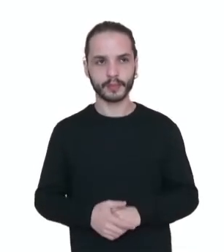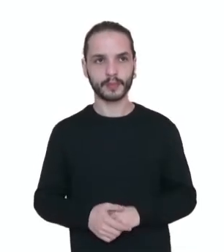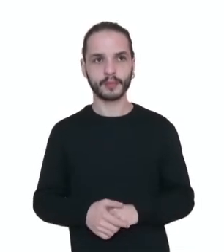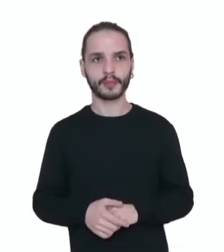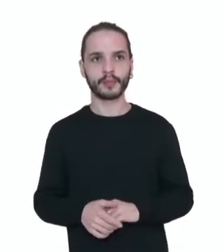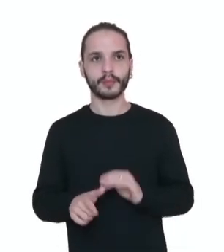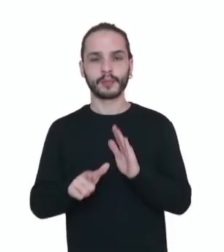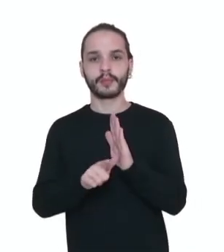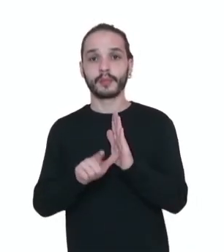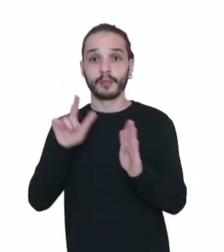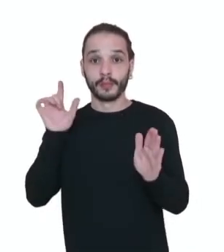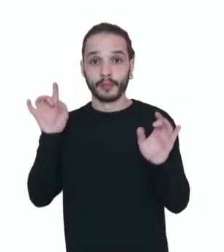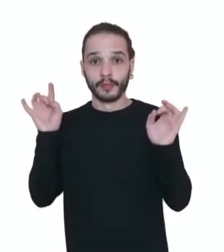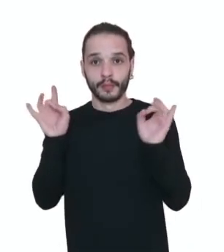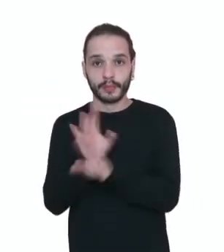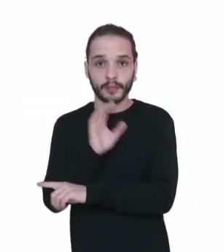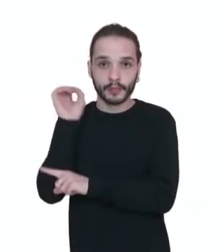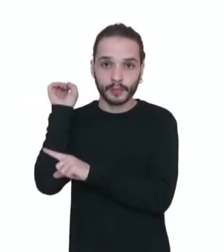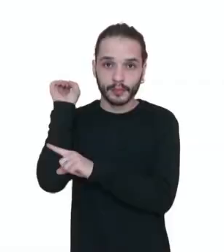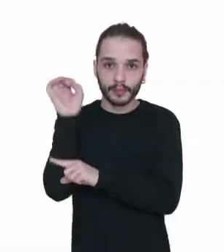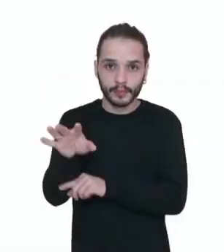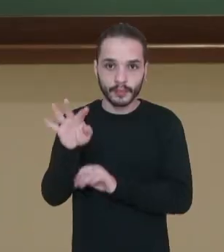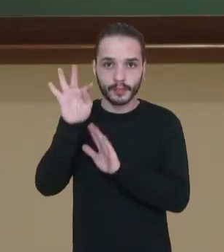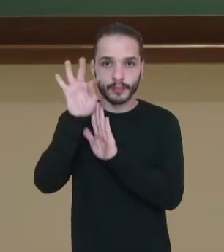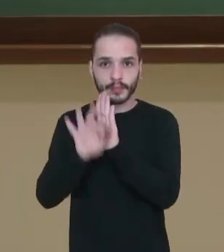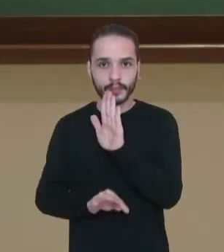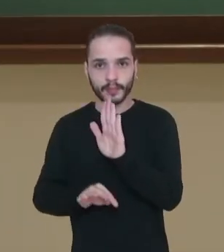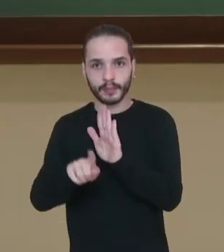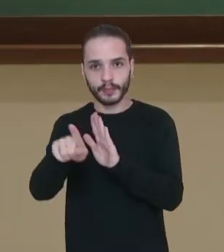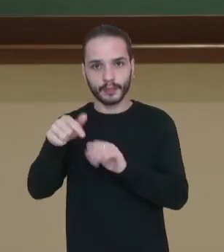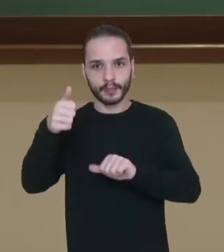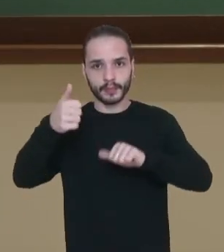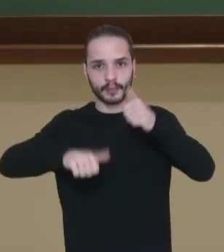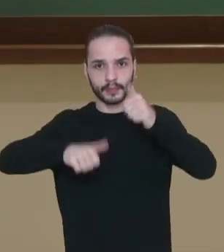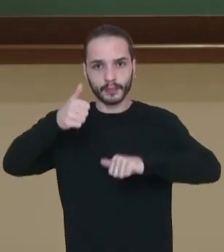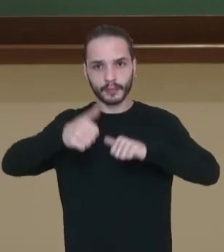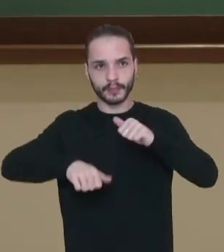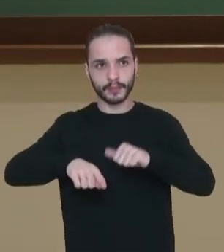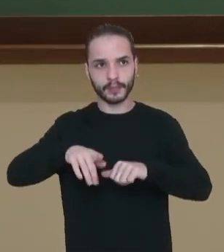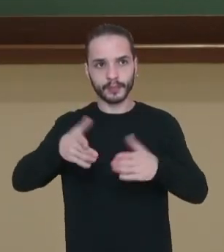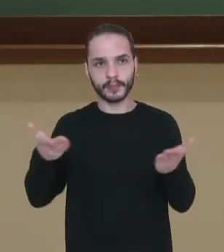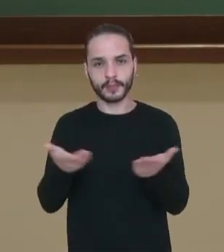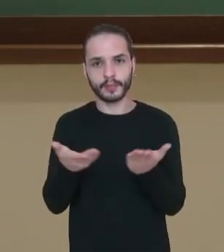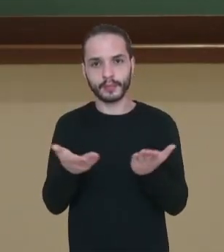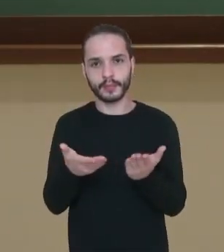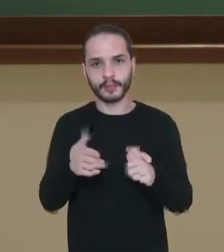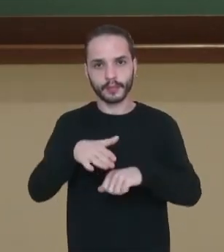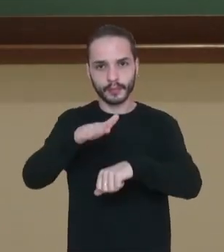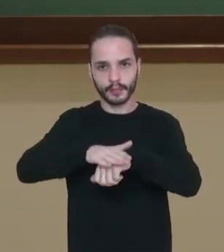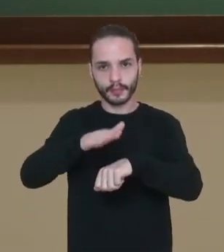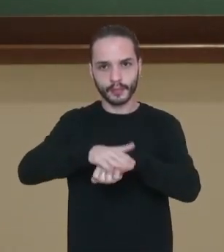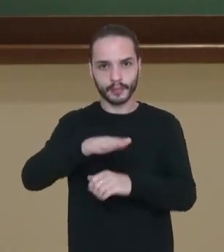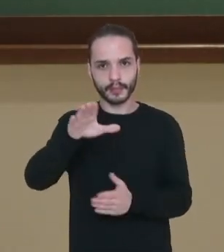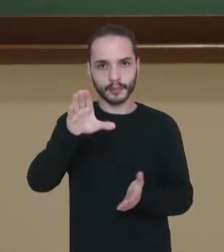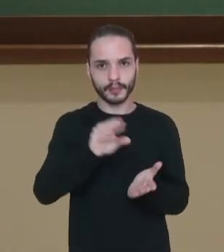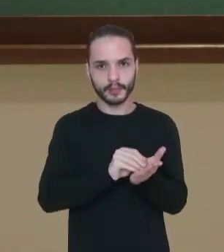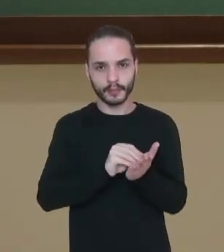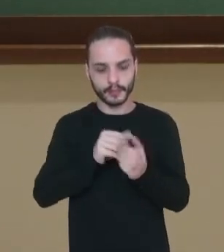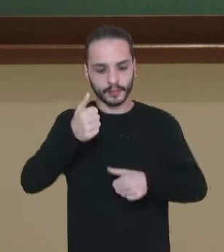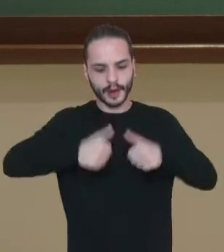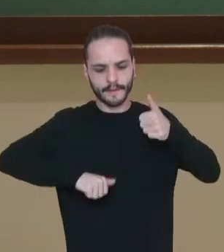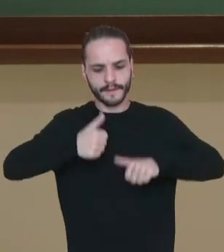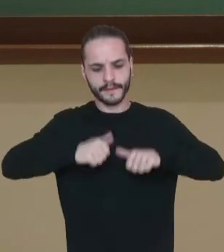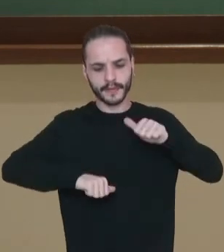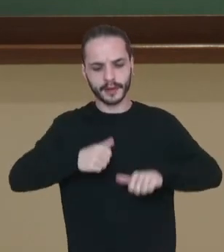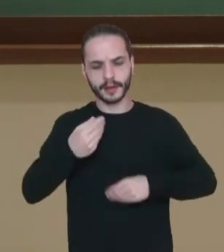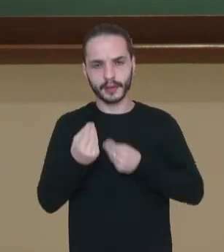de submeter o texto, vamos avaliar. Eu vou dar um tempo para vocês anotar aqui, né, algumas dicas para vocês avaliarem, verifiquem